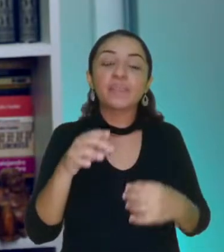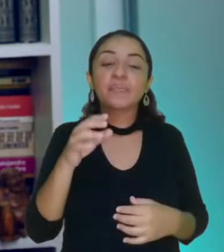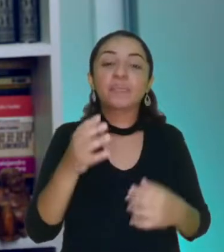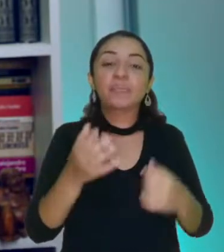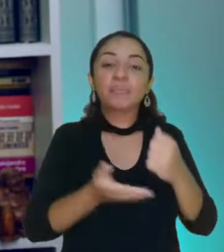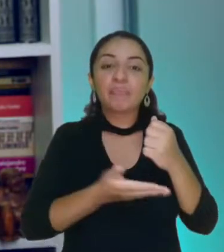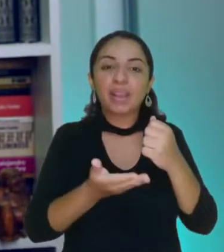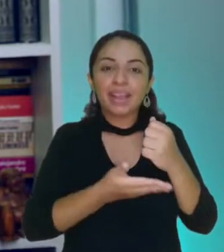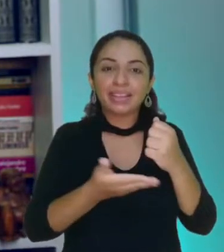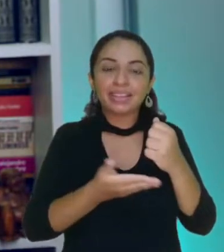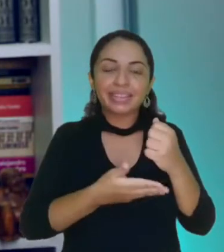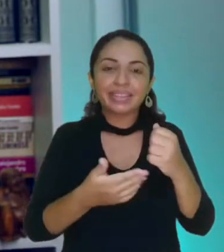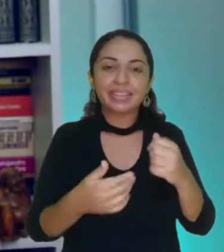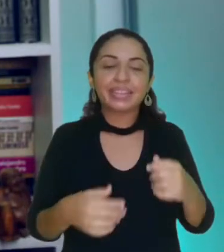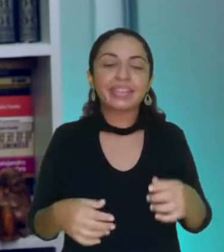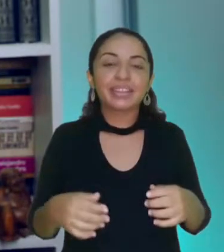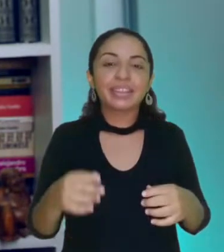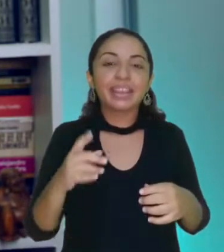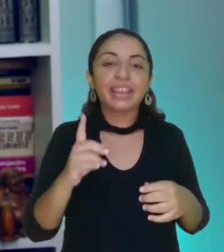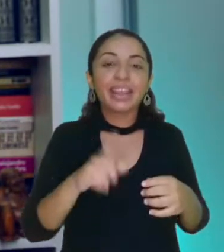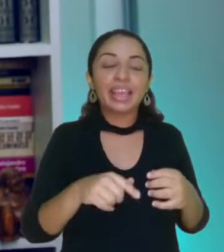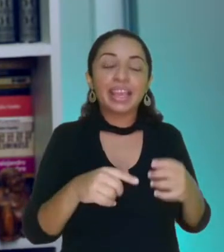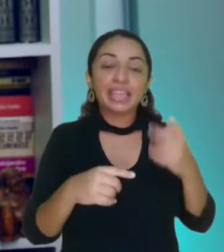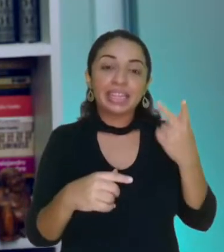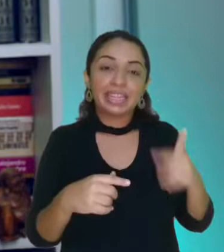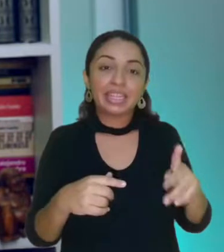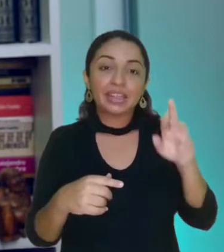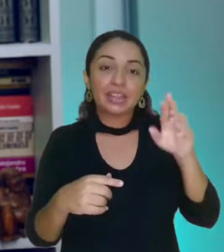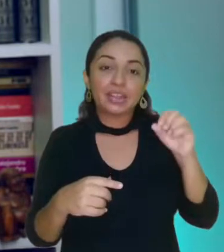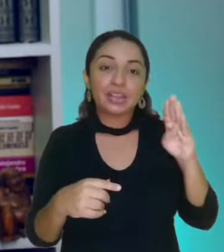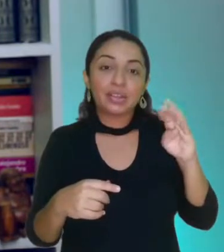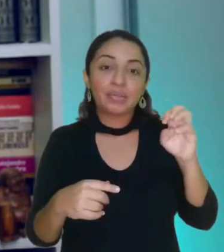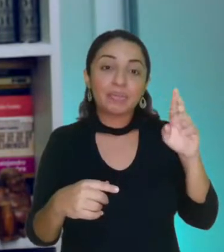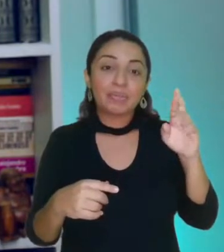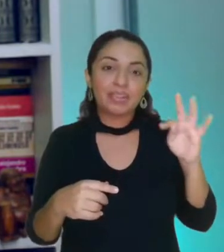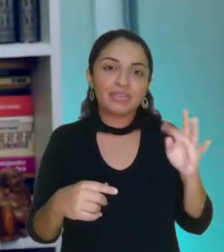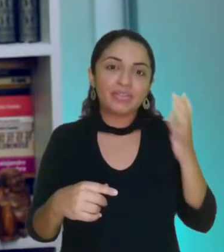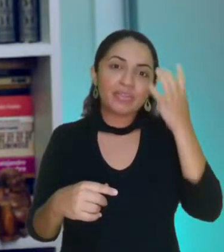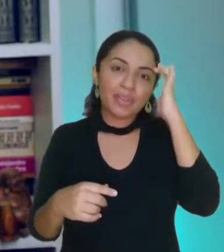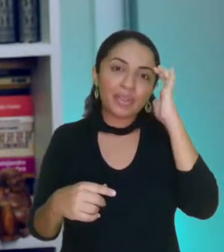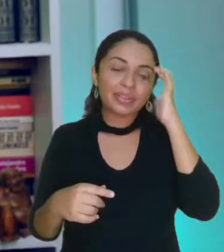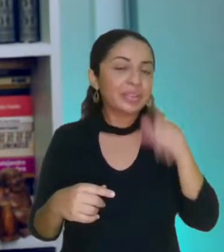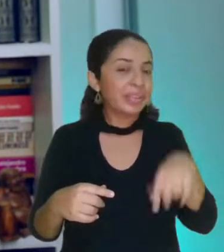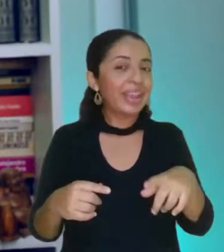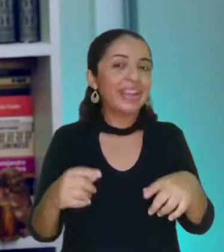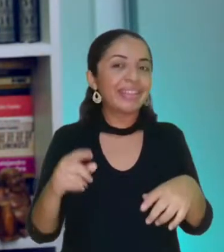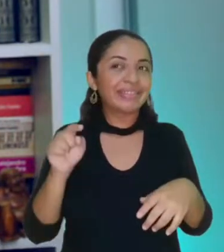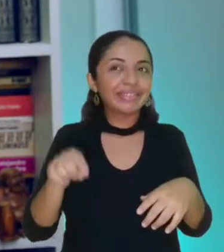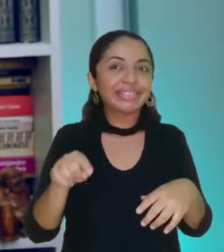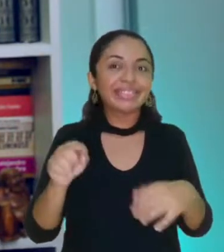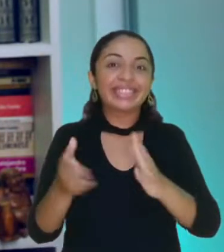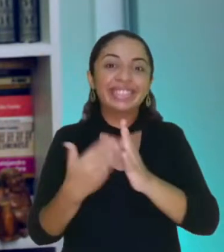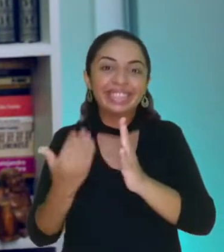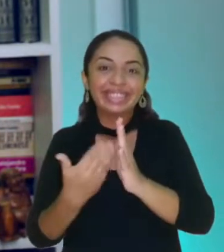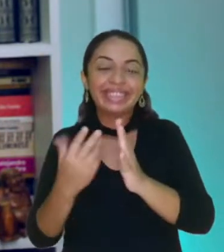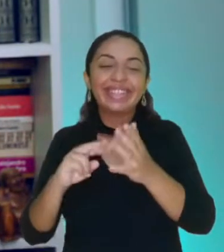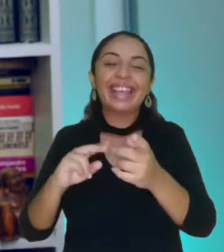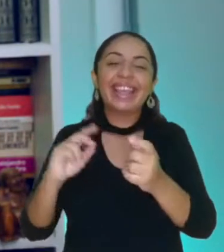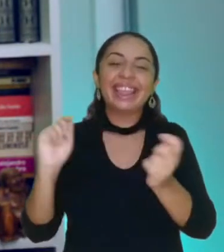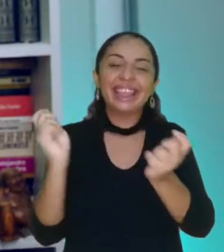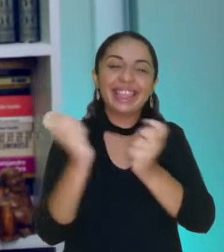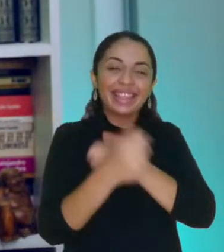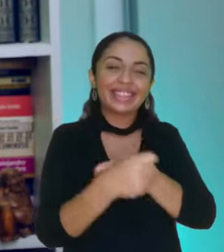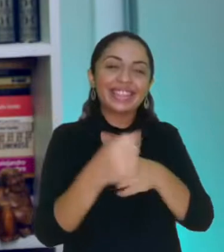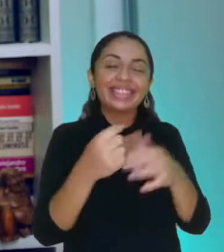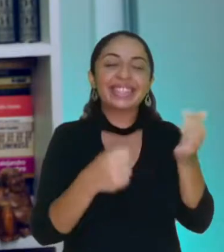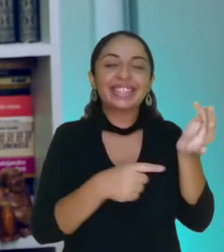a base para o filme do Robert Redford. É isso mesmo. O livro foi adaptado para o